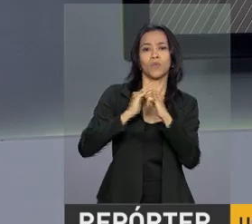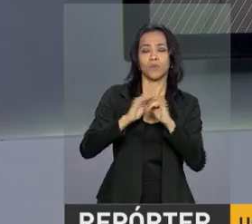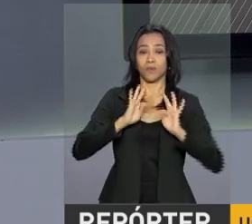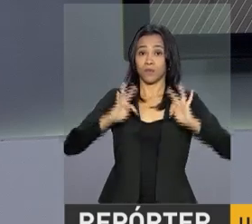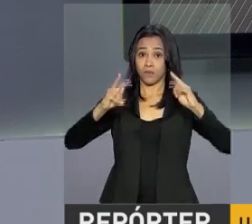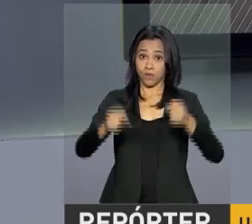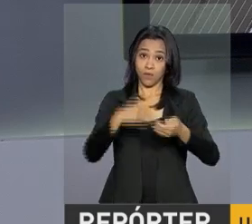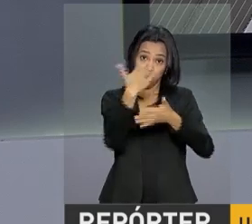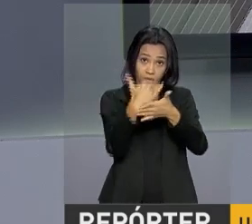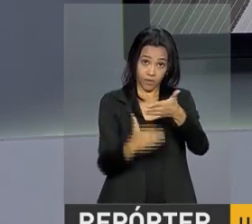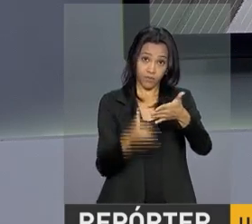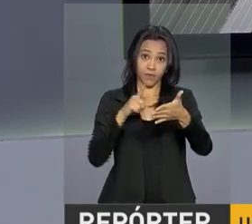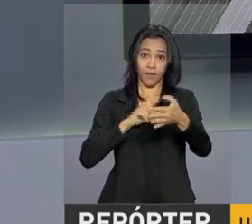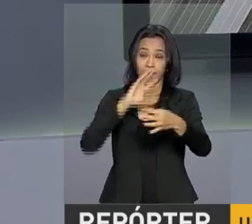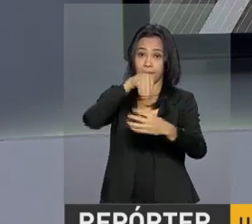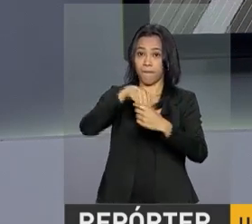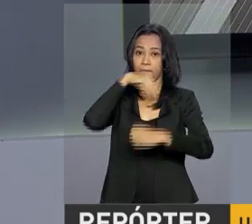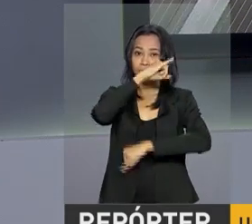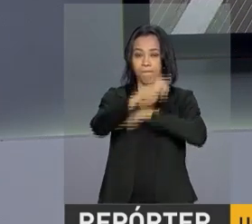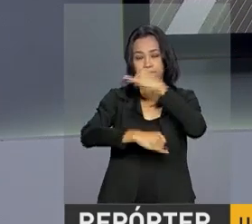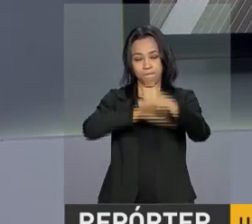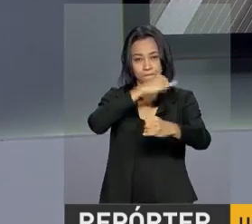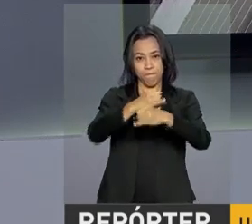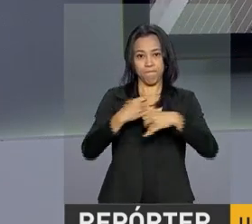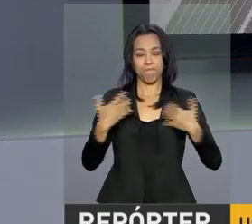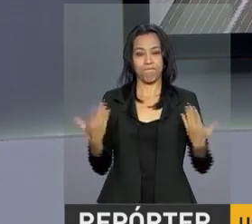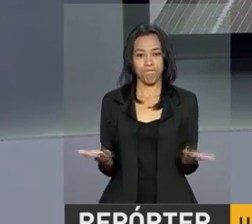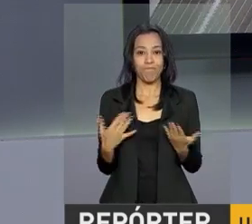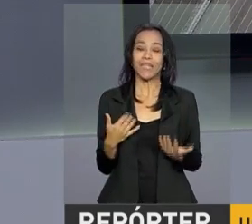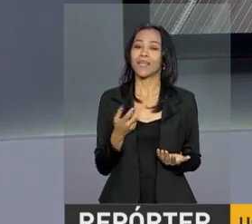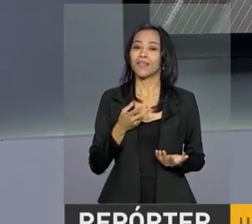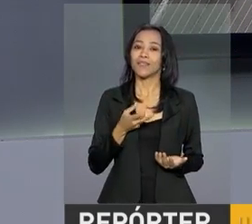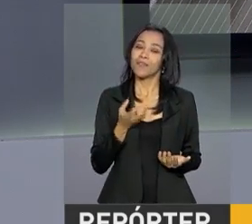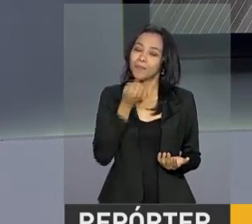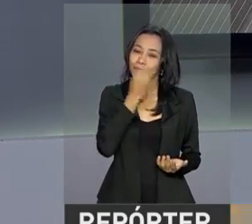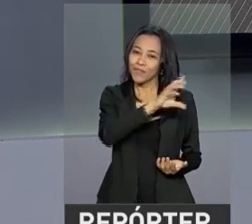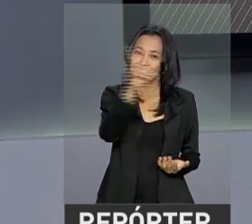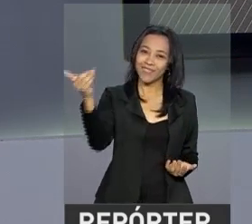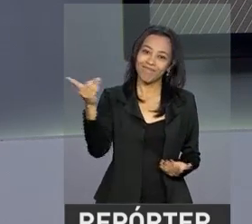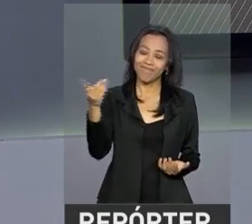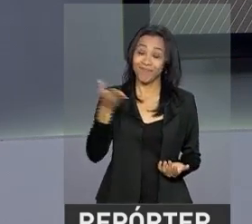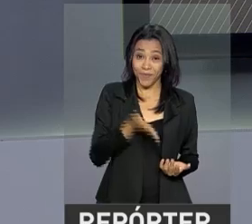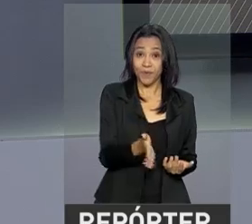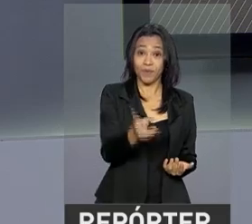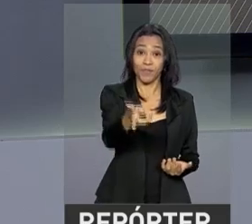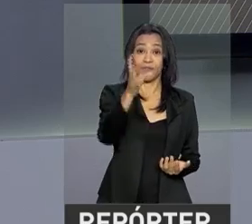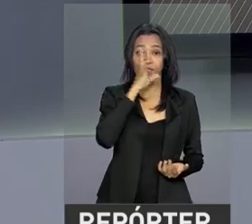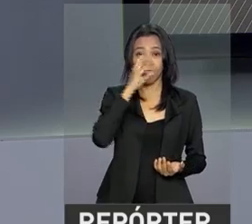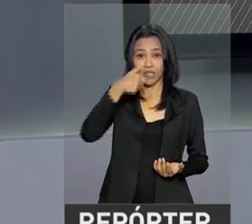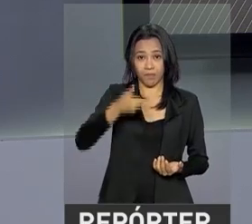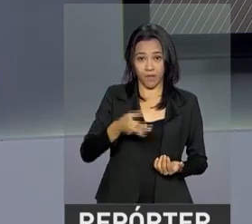toda a nossa programação também está na página da NBR na internet. Um bom dia para você e continue com a